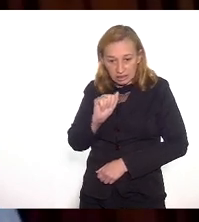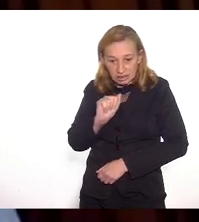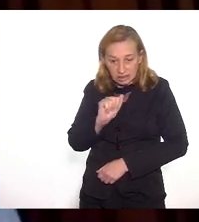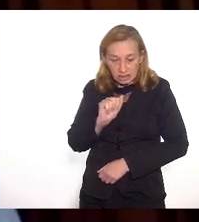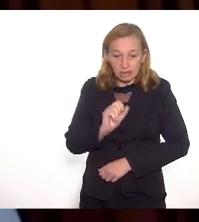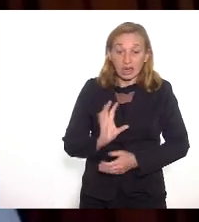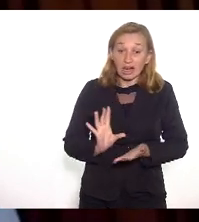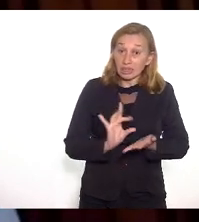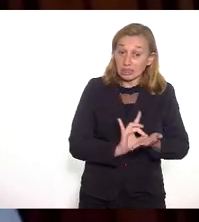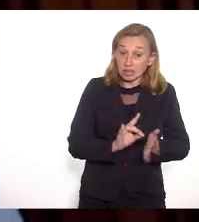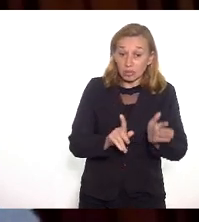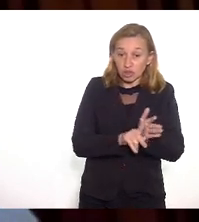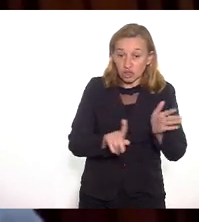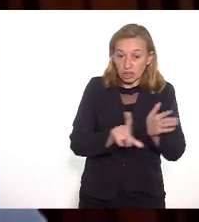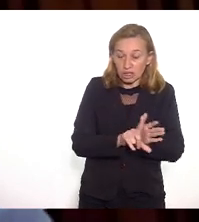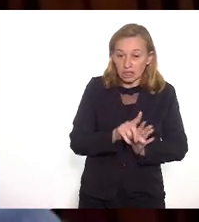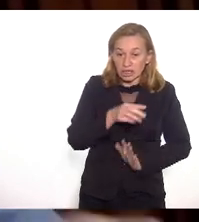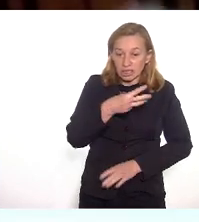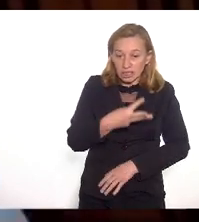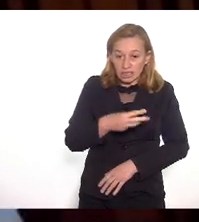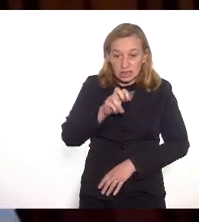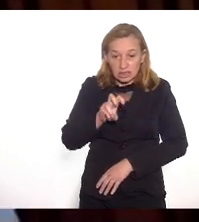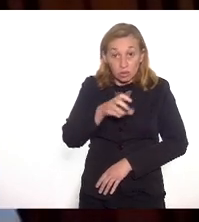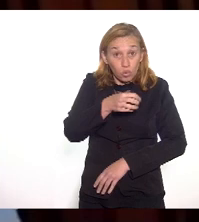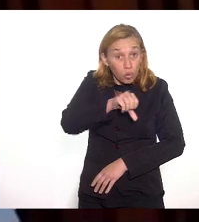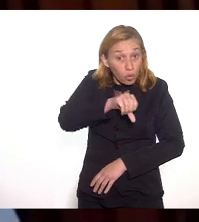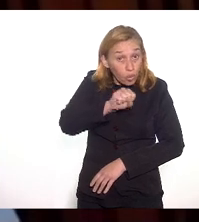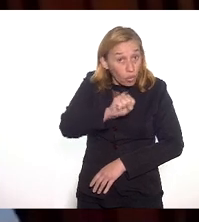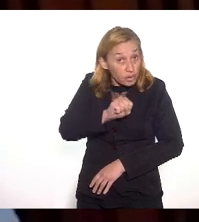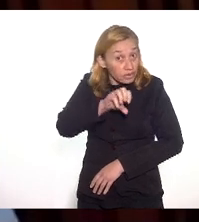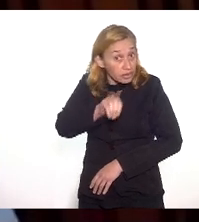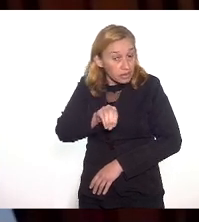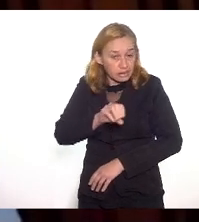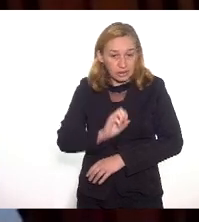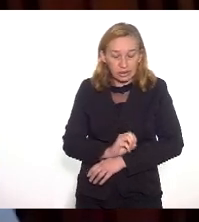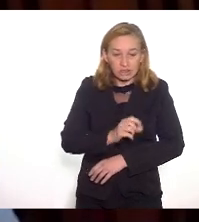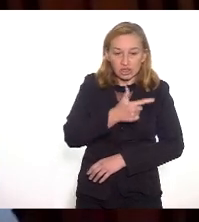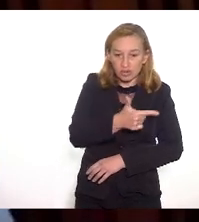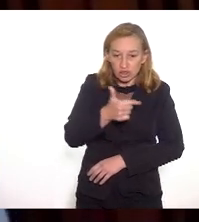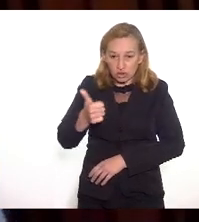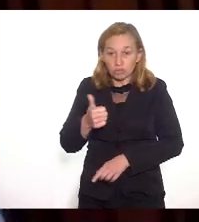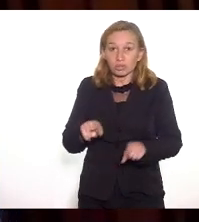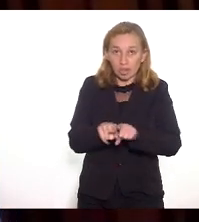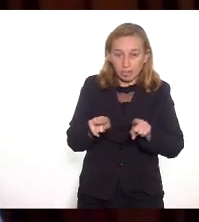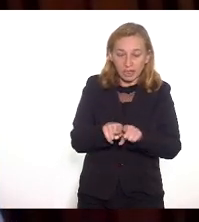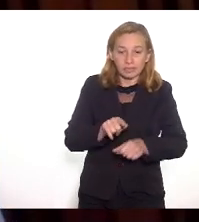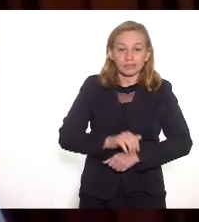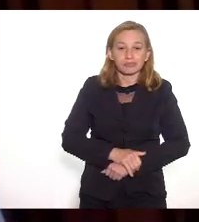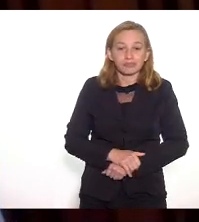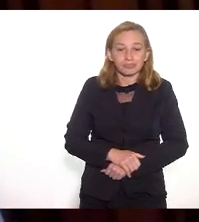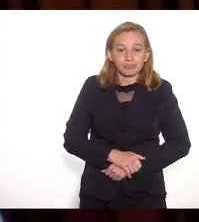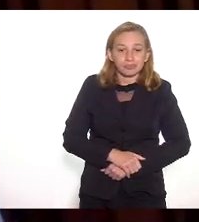pela anexação ao projeto de lei 3580 de 21 também.